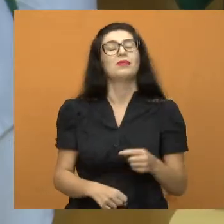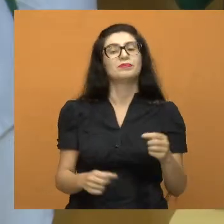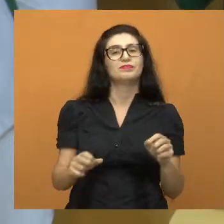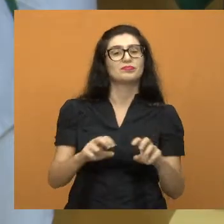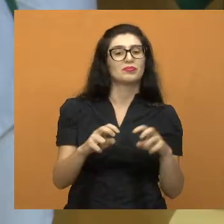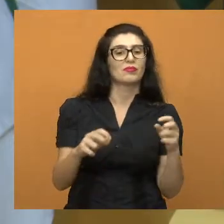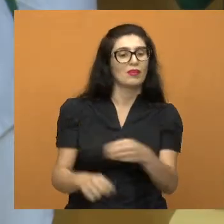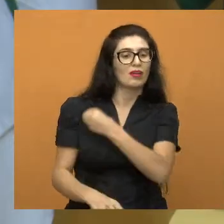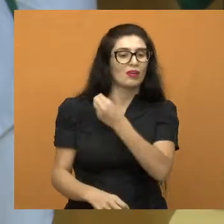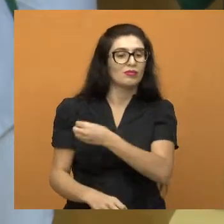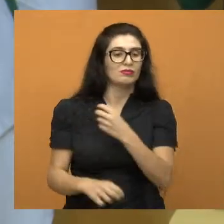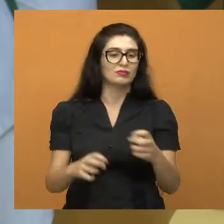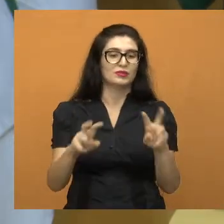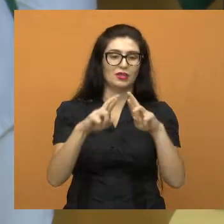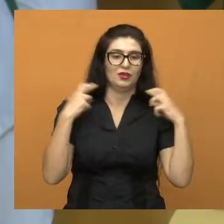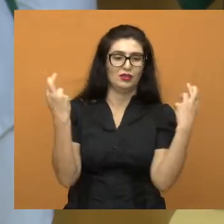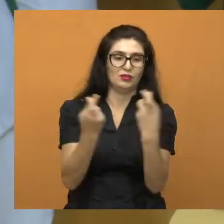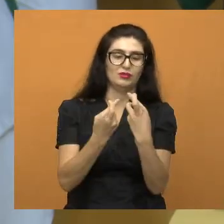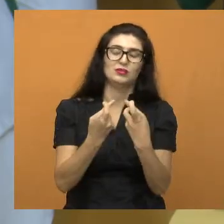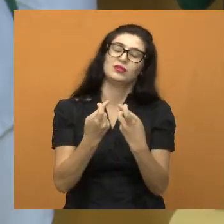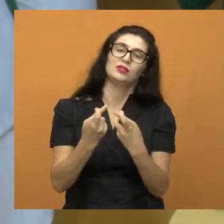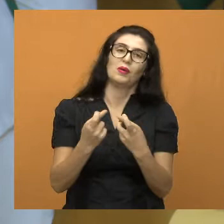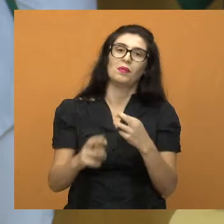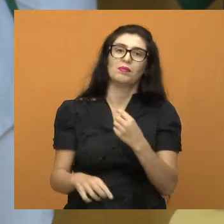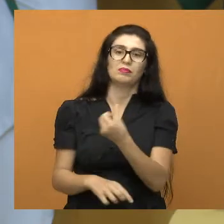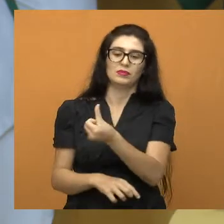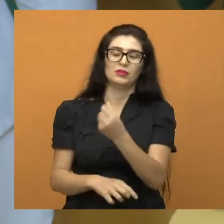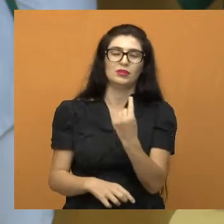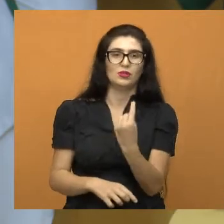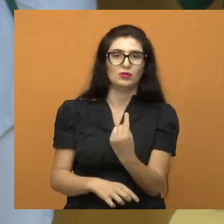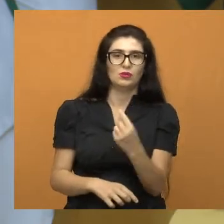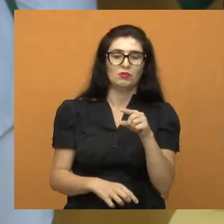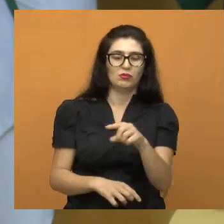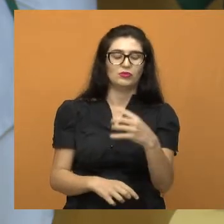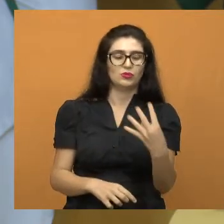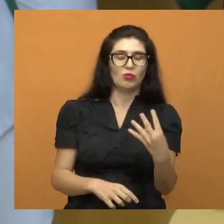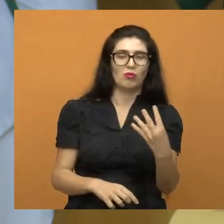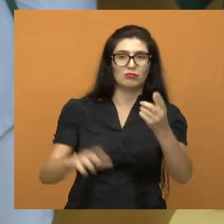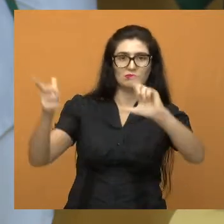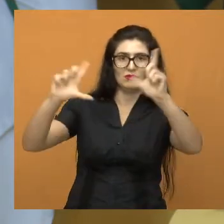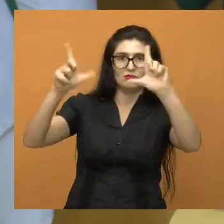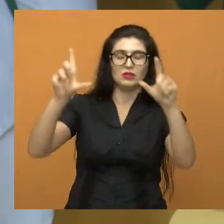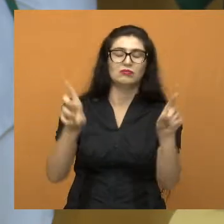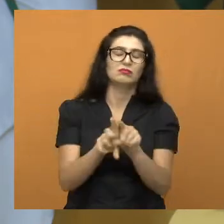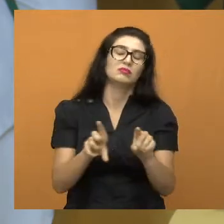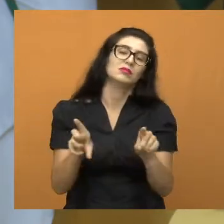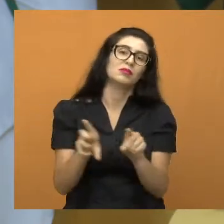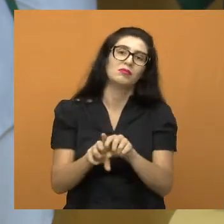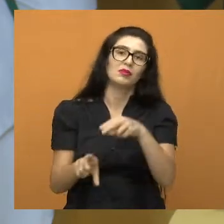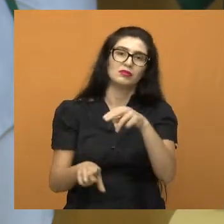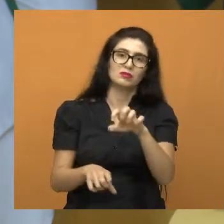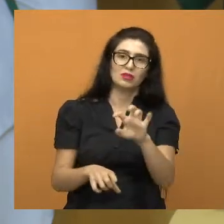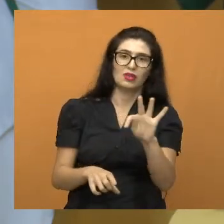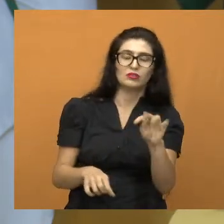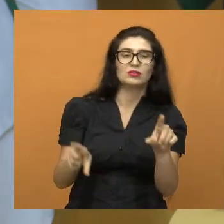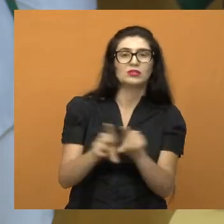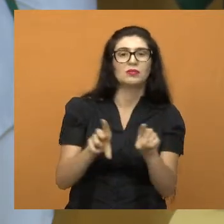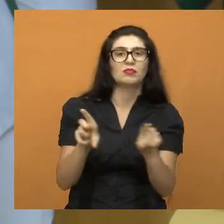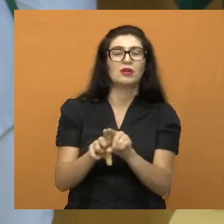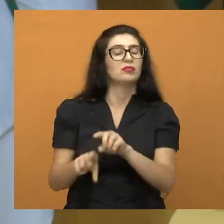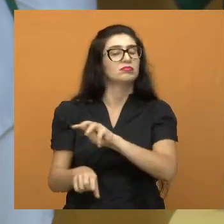vivo pela TV Câmara Jacareí, nos canais 61.4, HF Digital, 12 da NET e também pela internet no